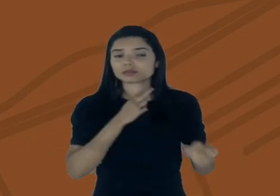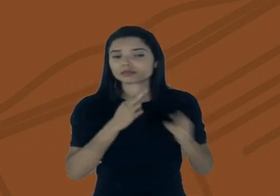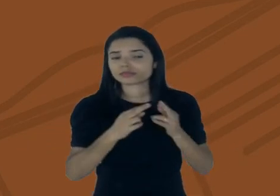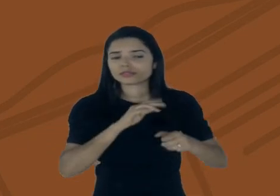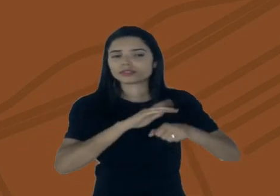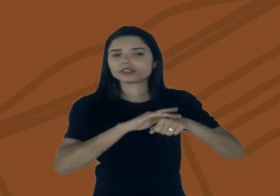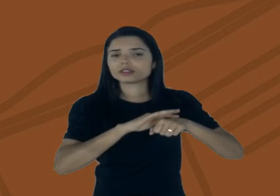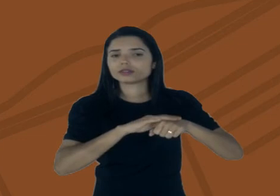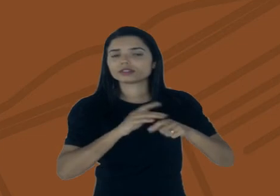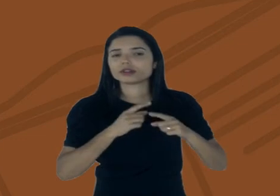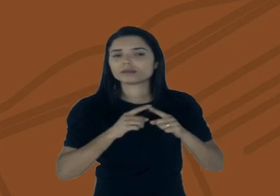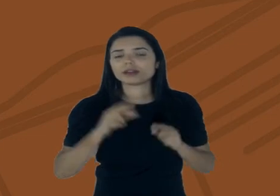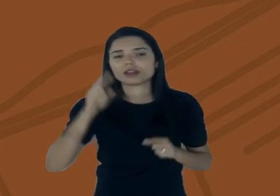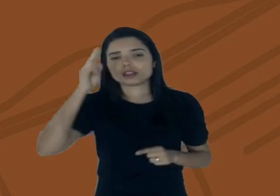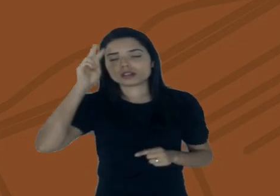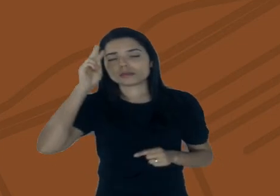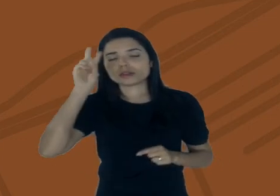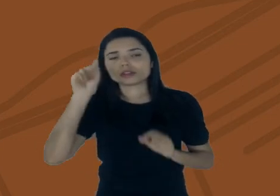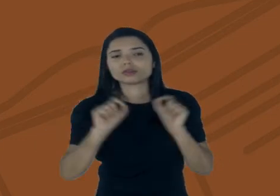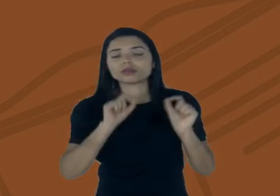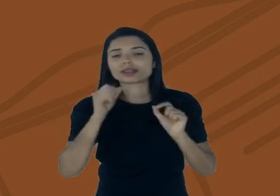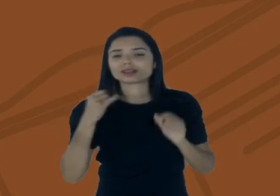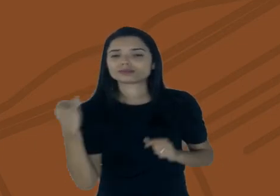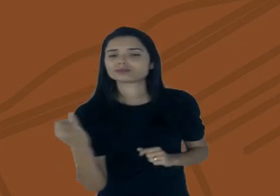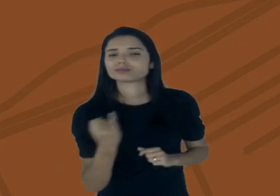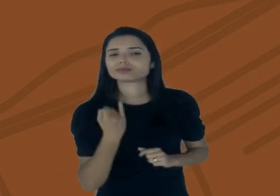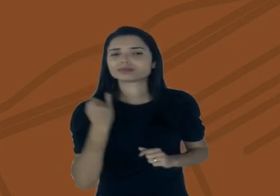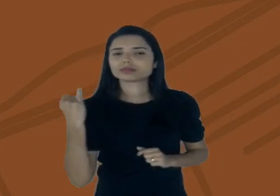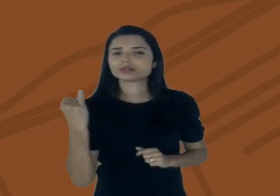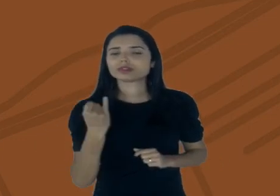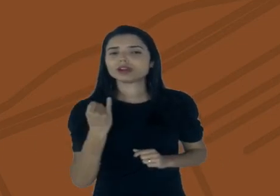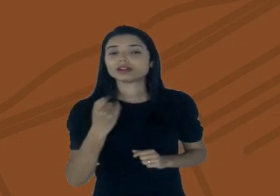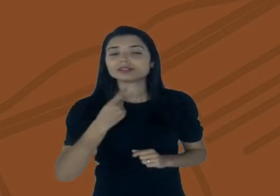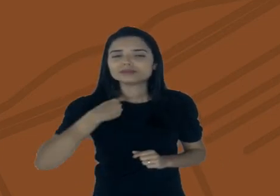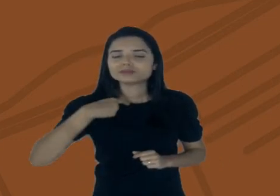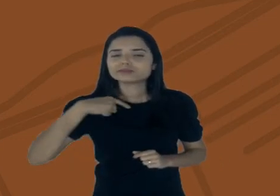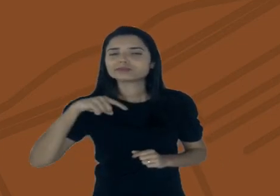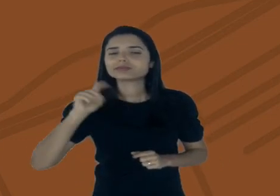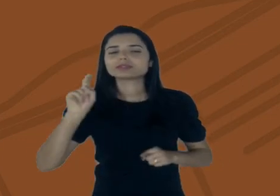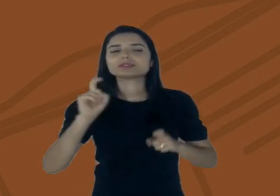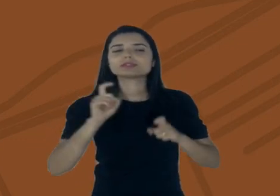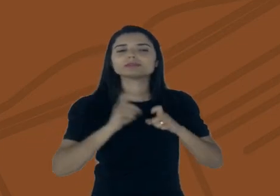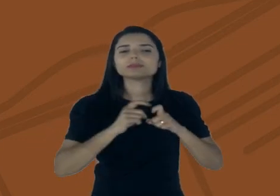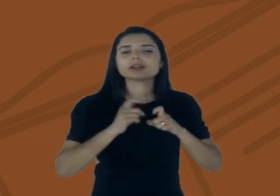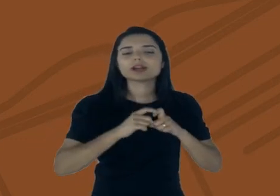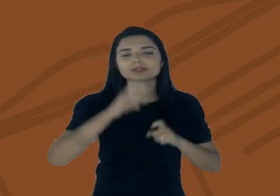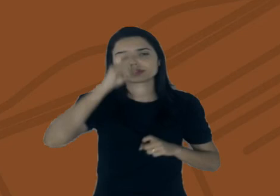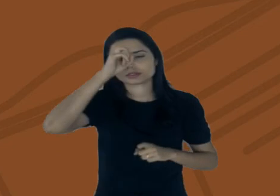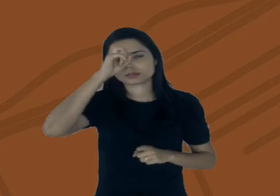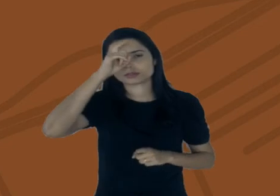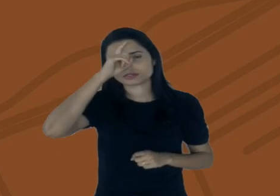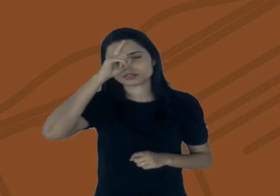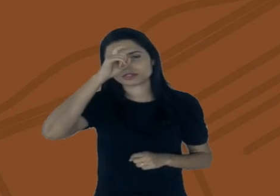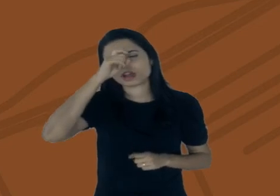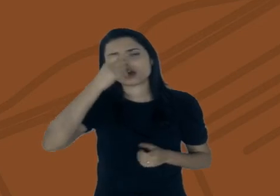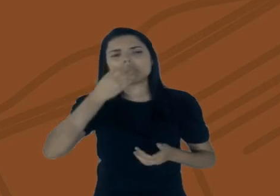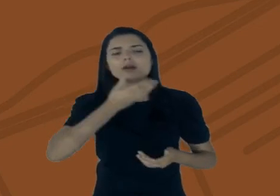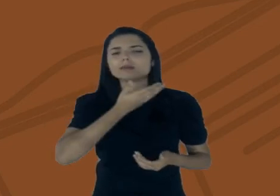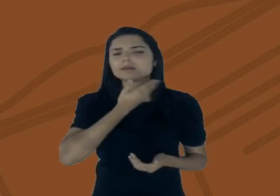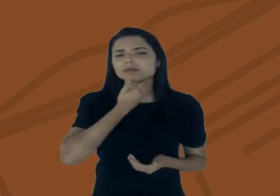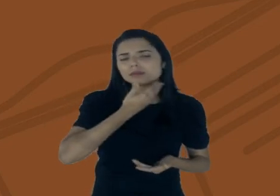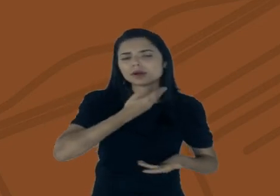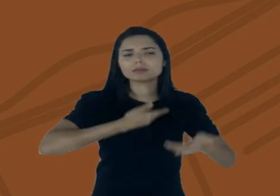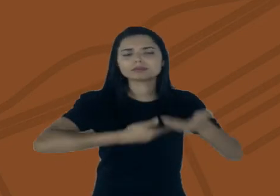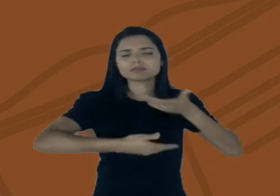certo? Mas lembrando que é sempre importante as nossas consultas médicas. É sempre importante a gente estar se adequando a uma boa